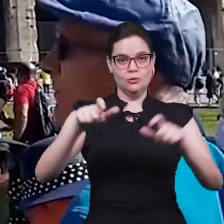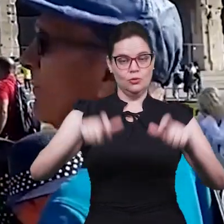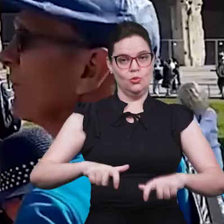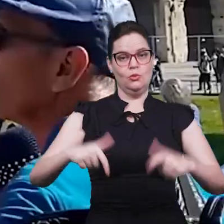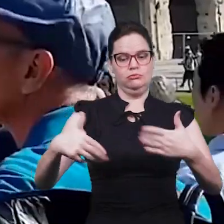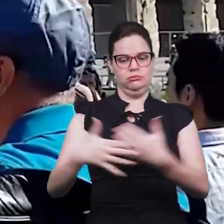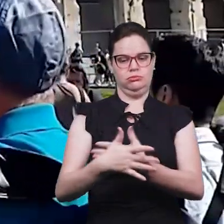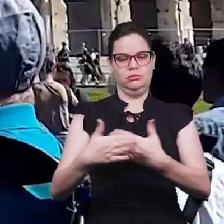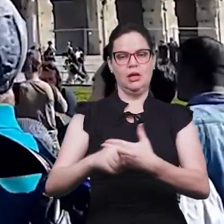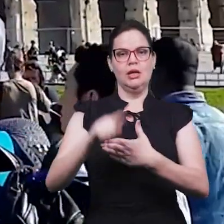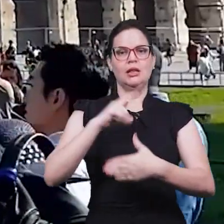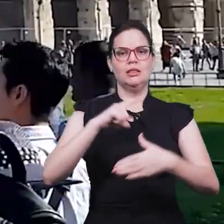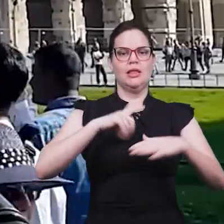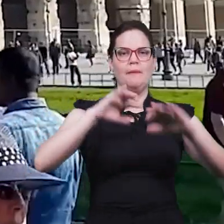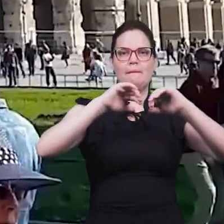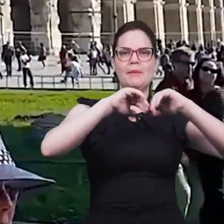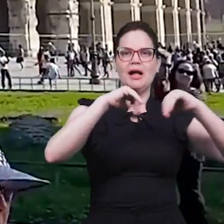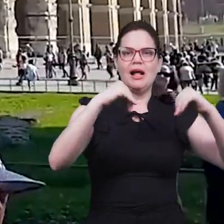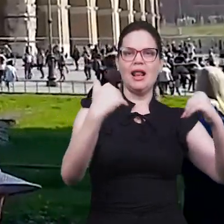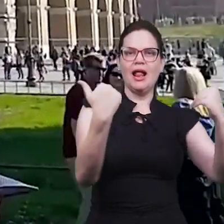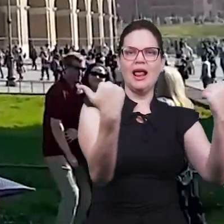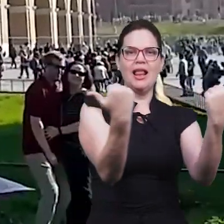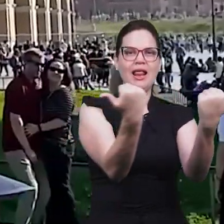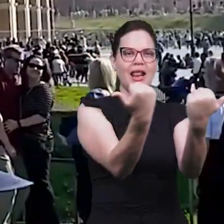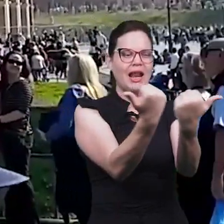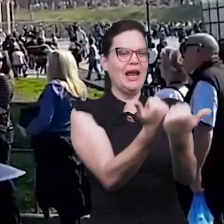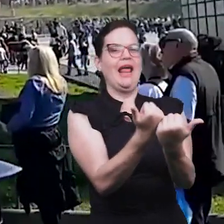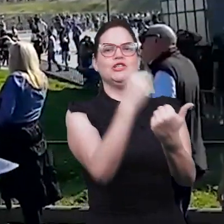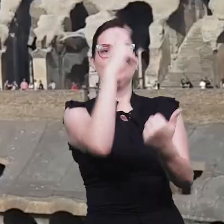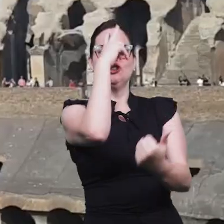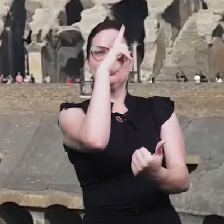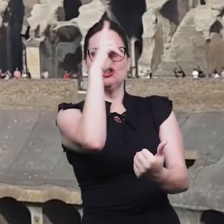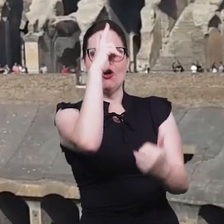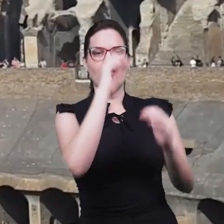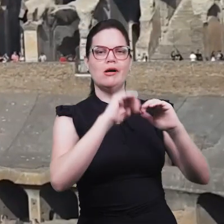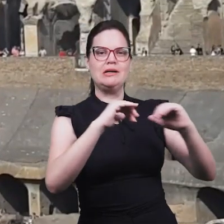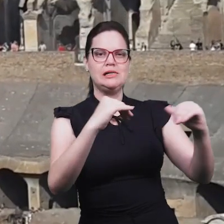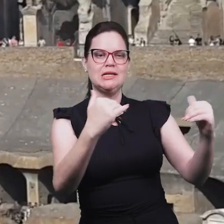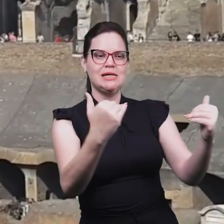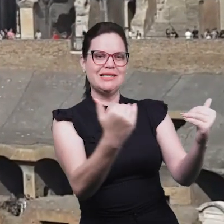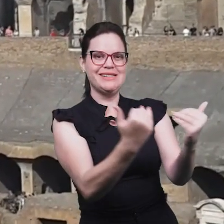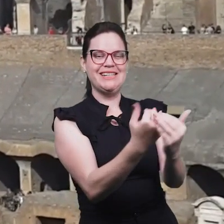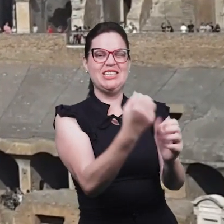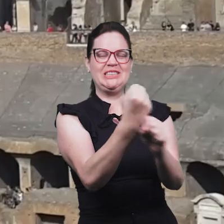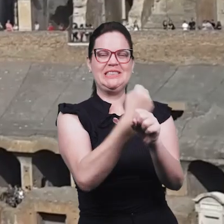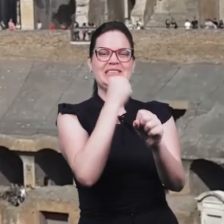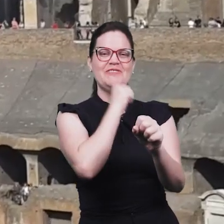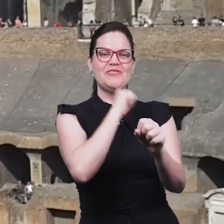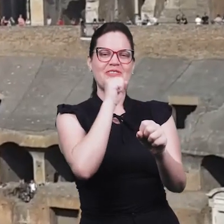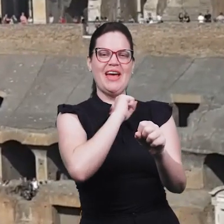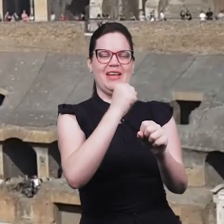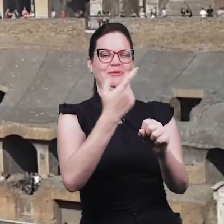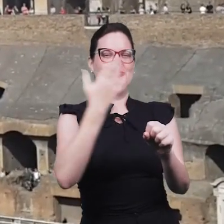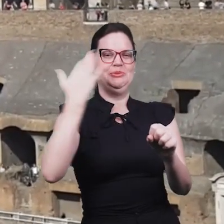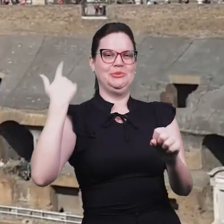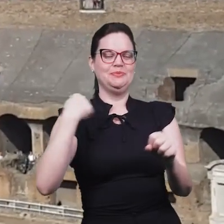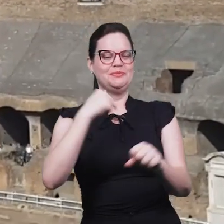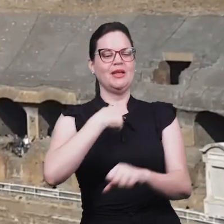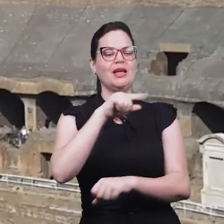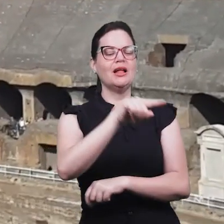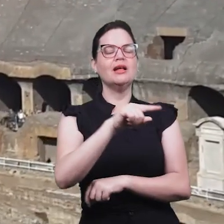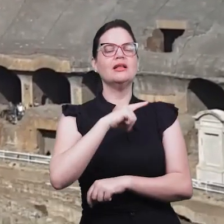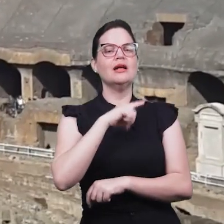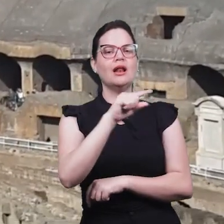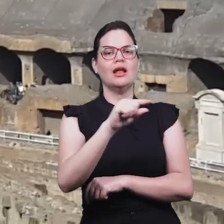ali Roma tem um concentrado de ruínas históricas muito